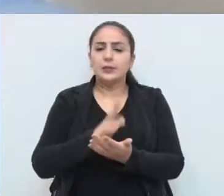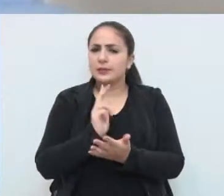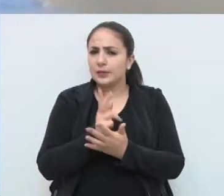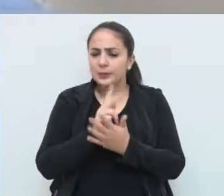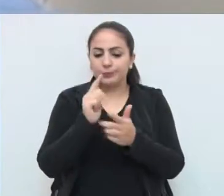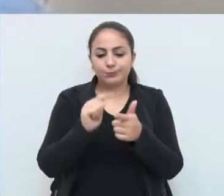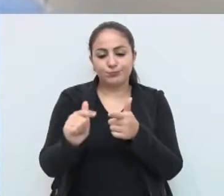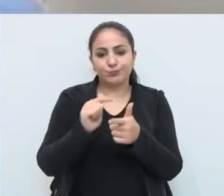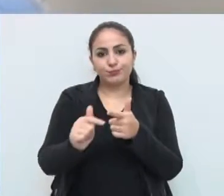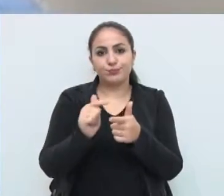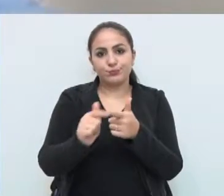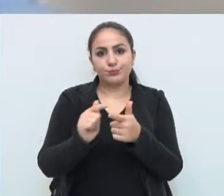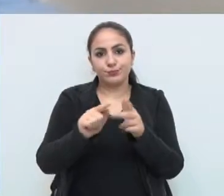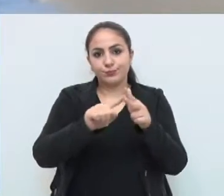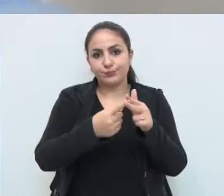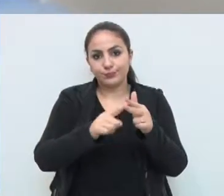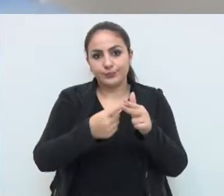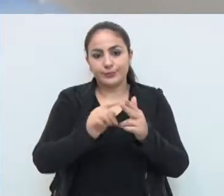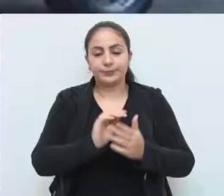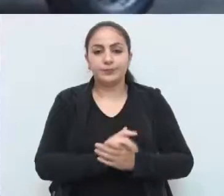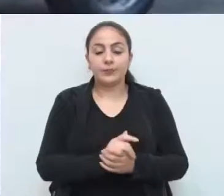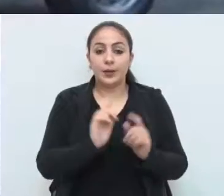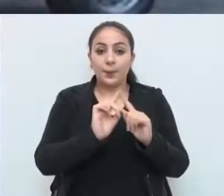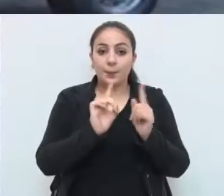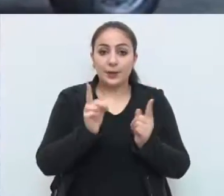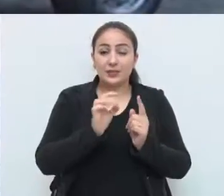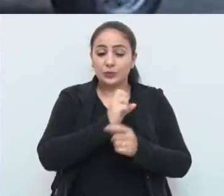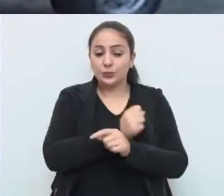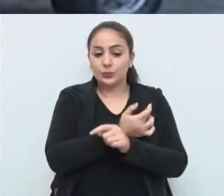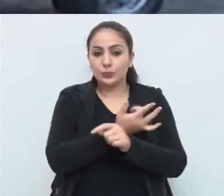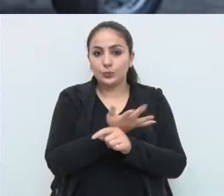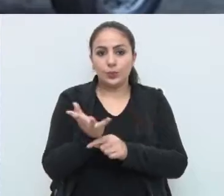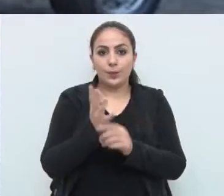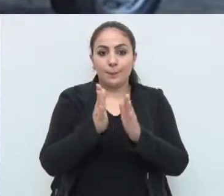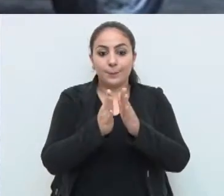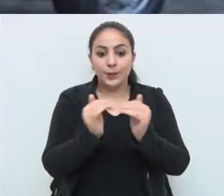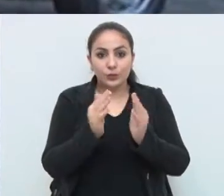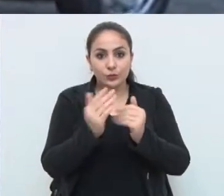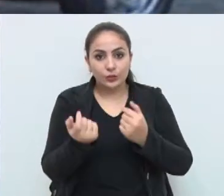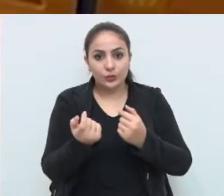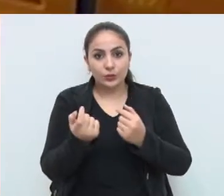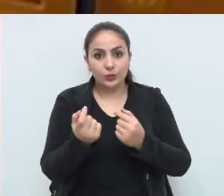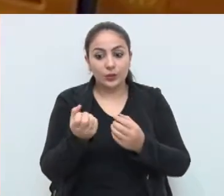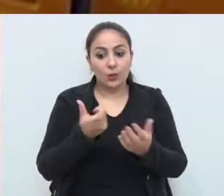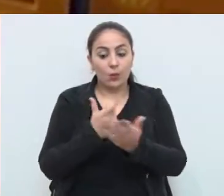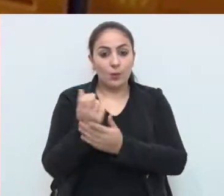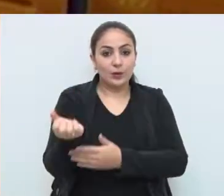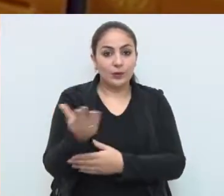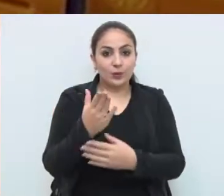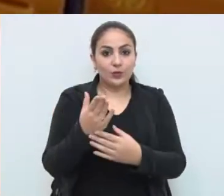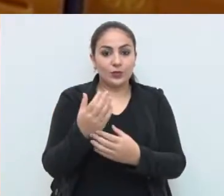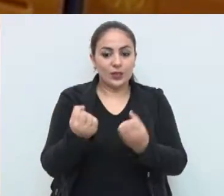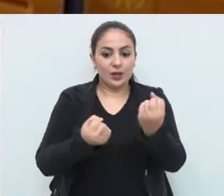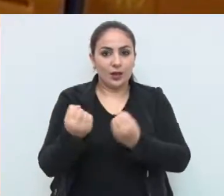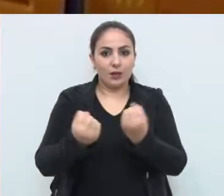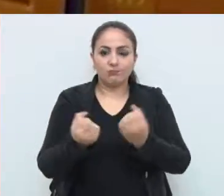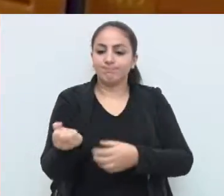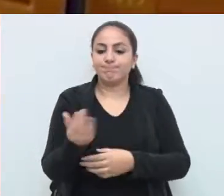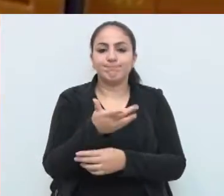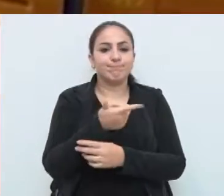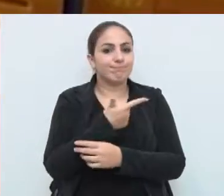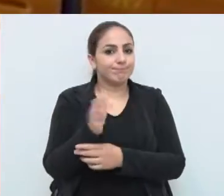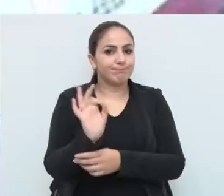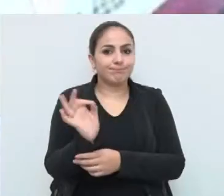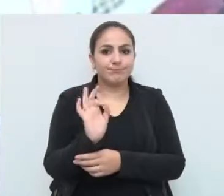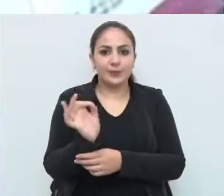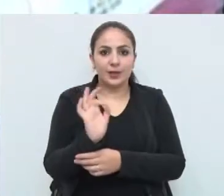frequência, apresenta problemas mecânicos. Apesar dos inúmeros pedidos de renovação da frota, um novo veículo não